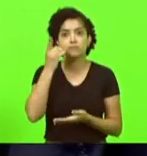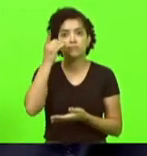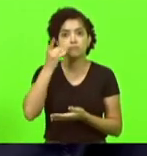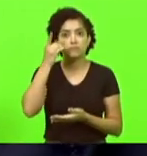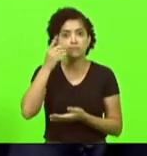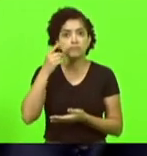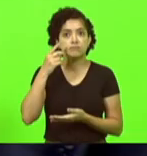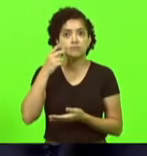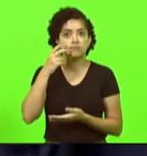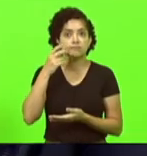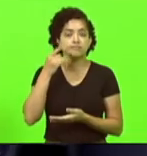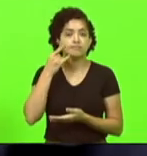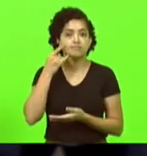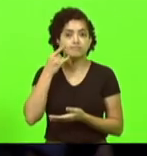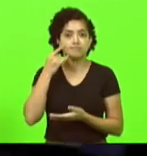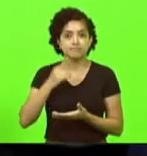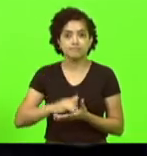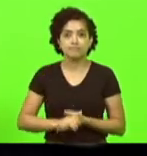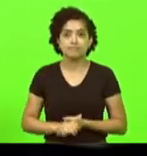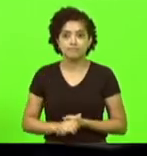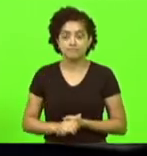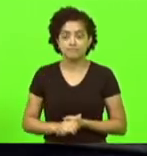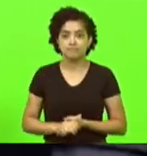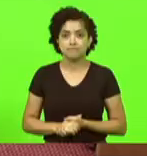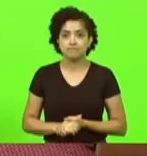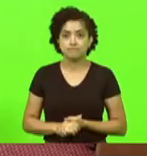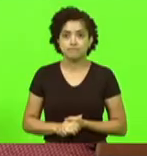Presidente Mauro de Nadal